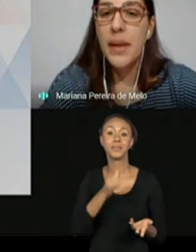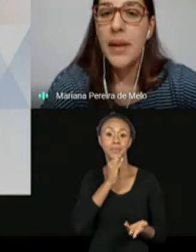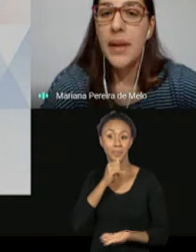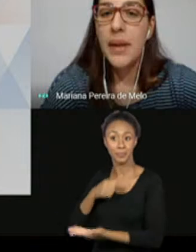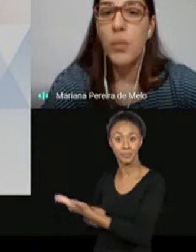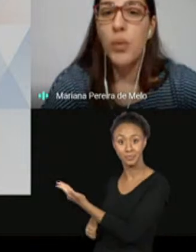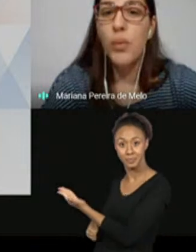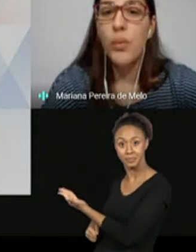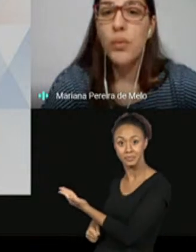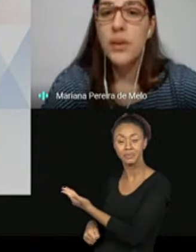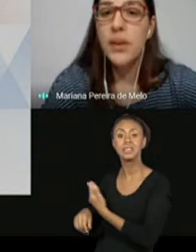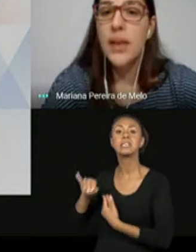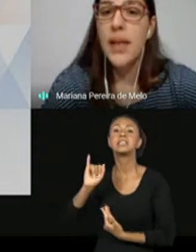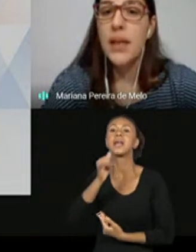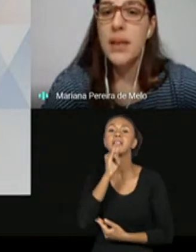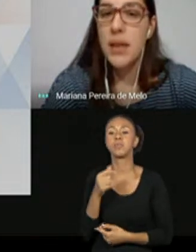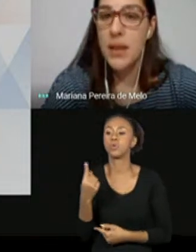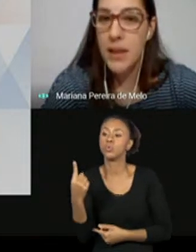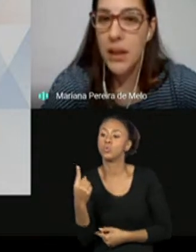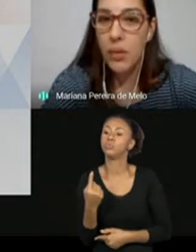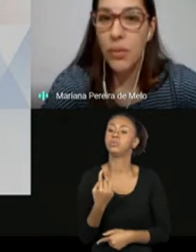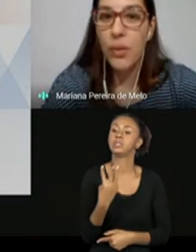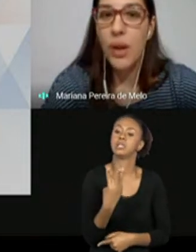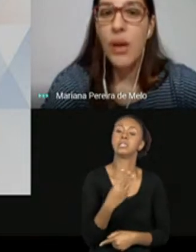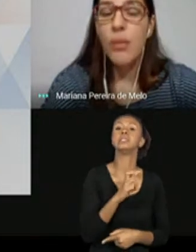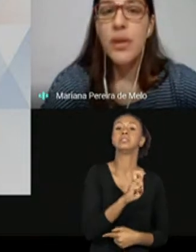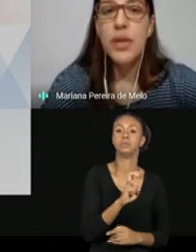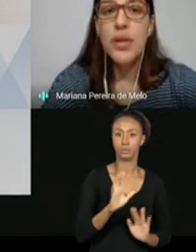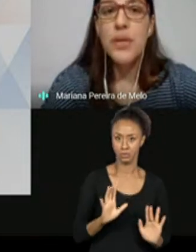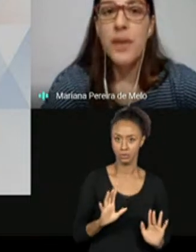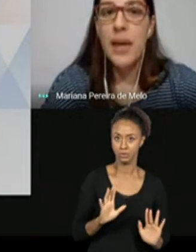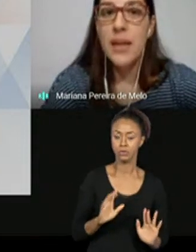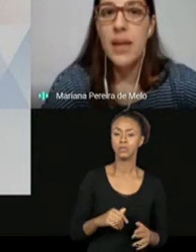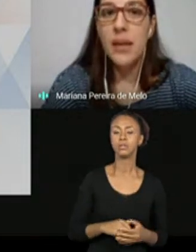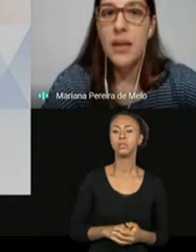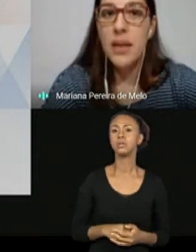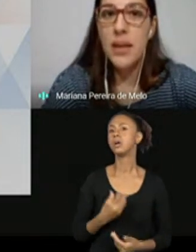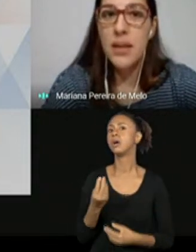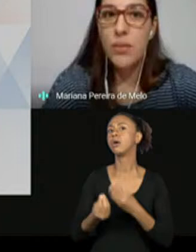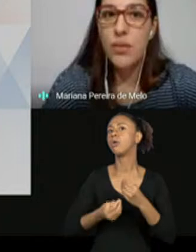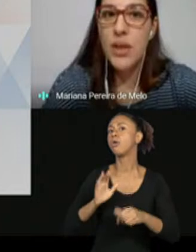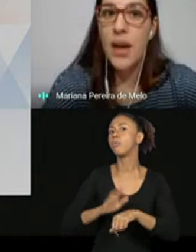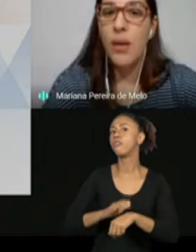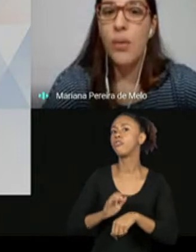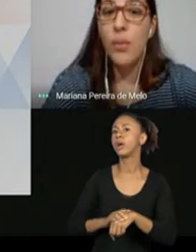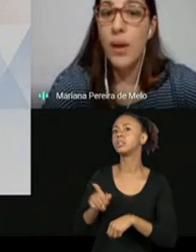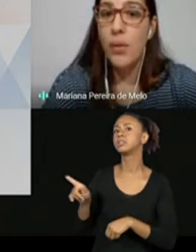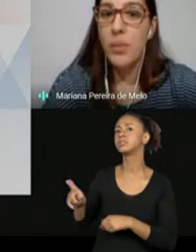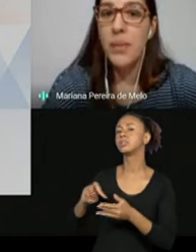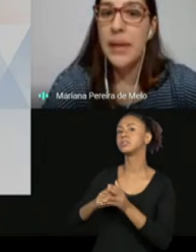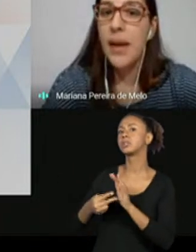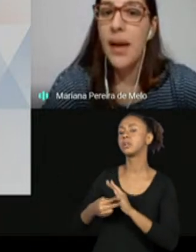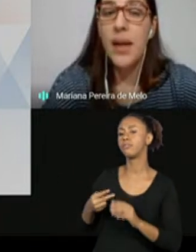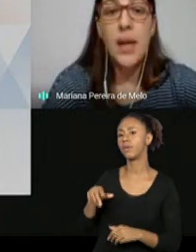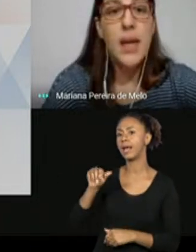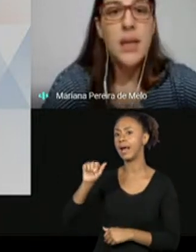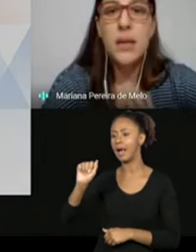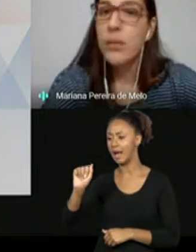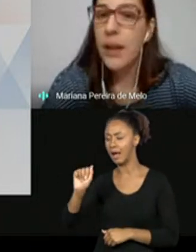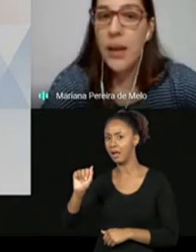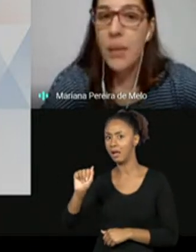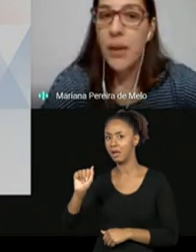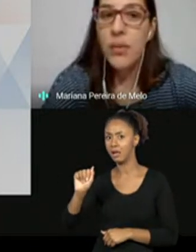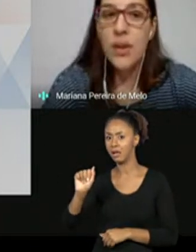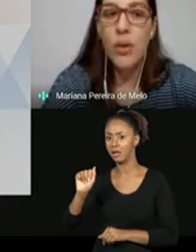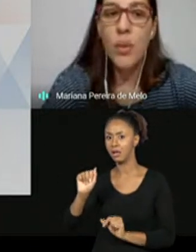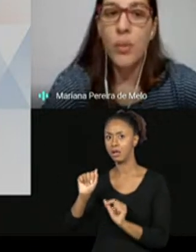complementar aqui como 1, 3, 5... Quando a gente faz a intersecção de A com A complementar, eles não